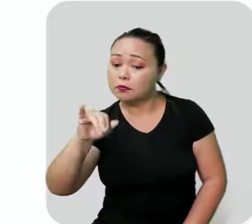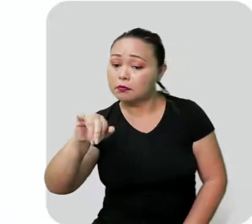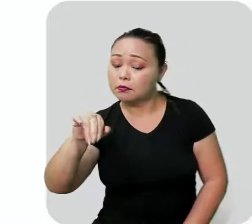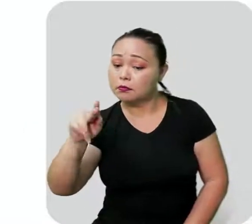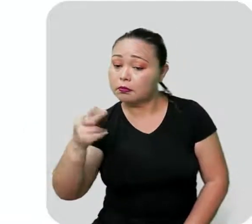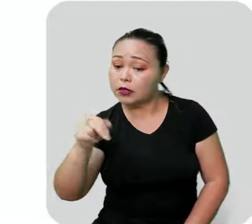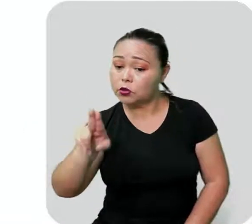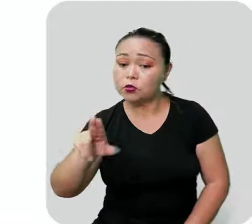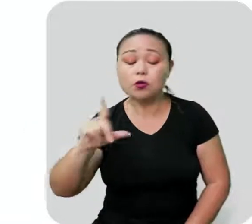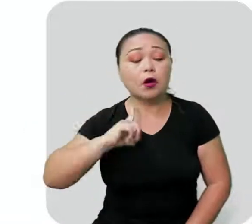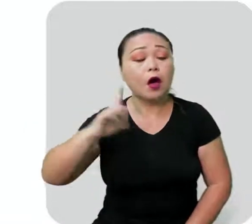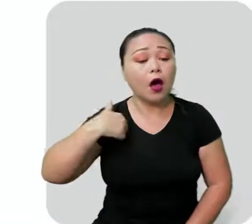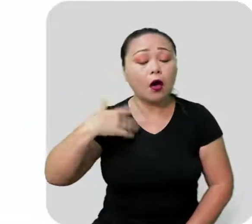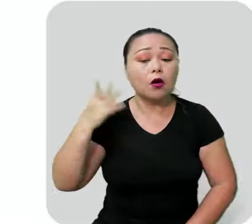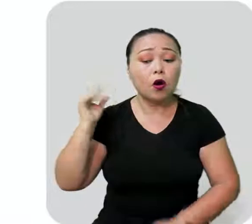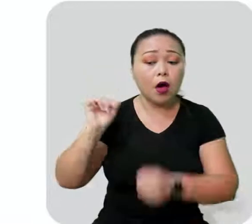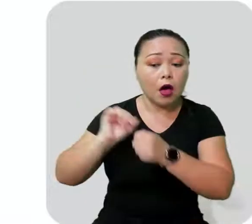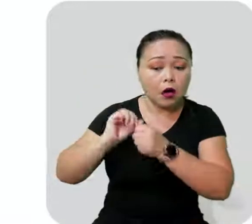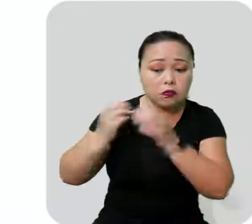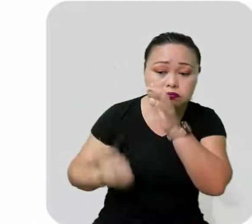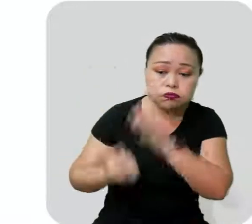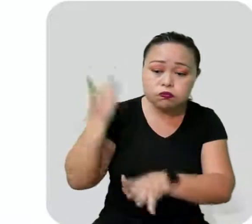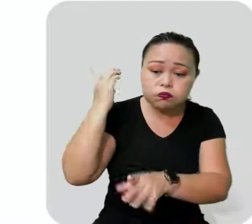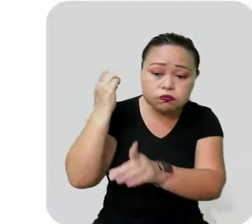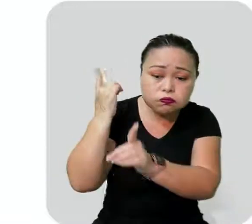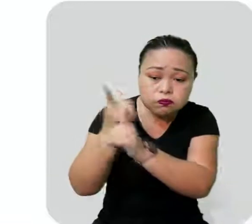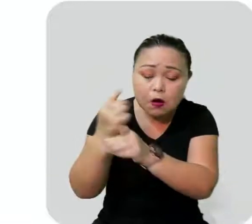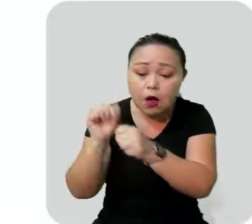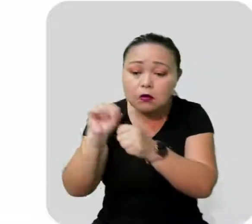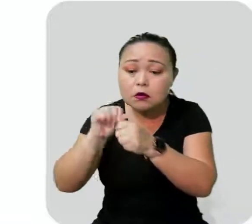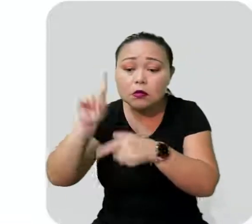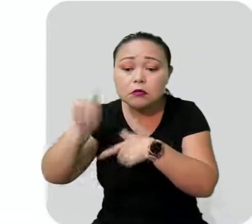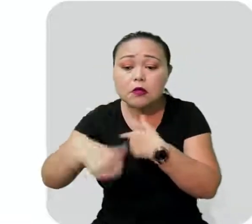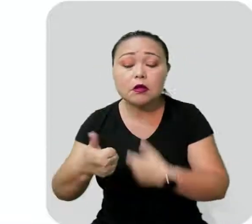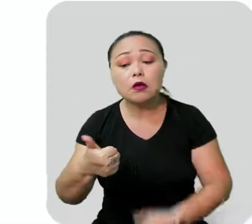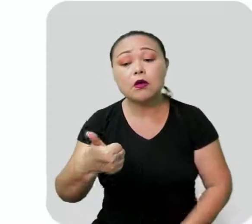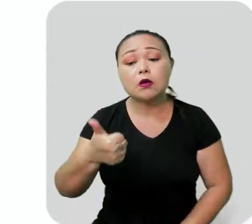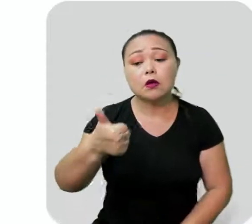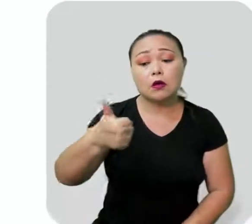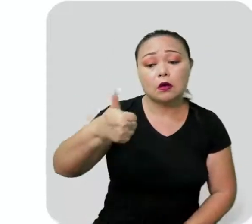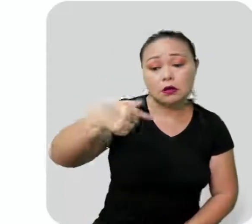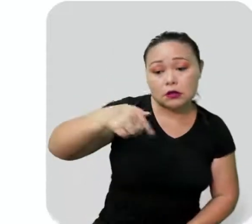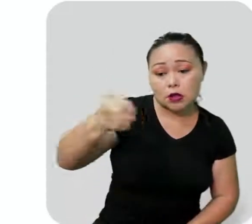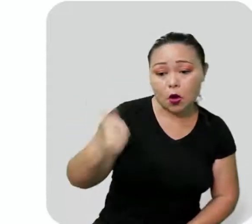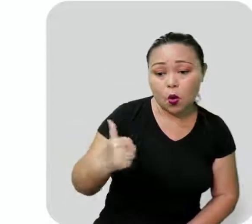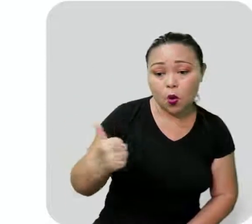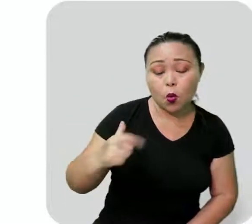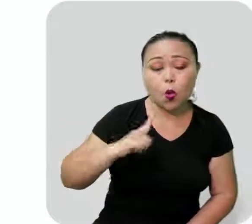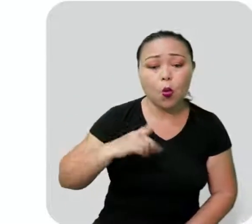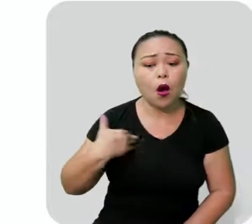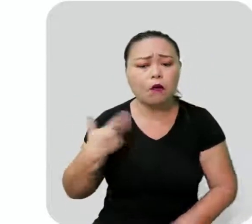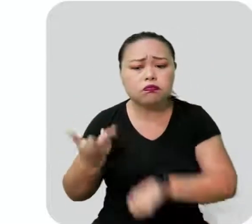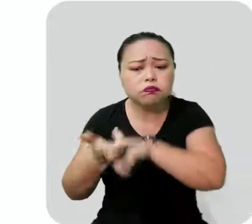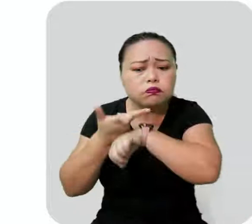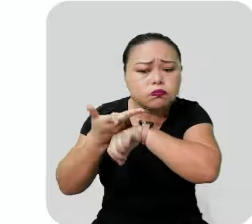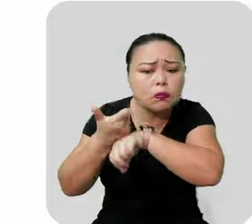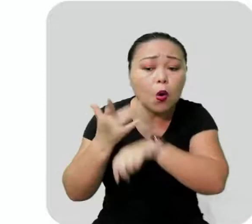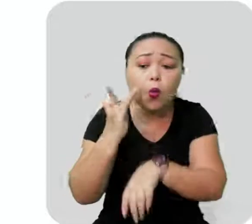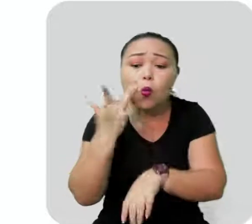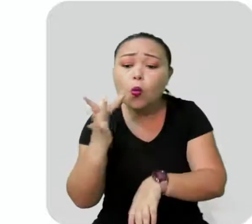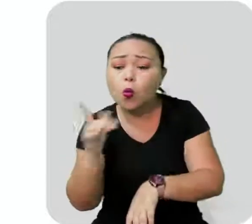é tanto pelos alemães que não para todos os ingleses e ele buscava o outro é